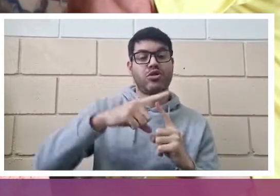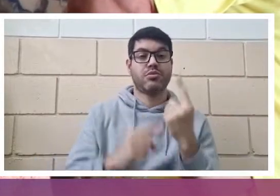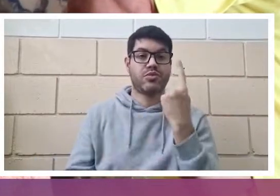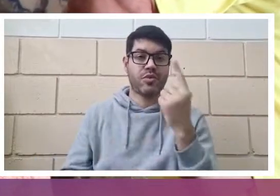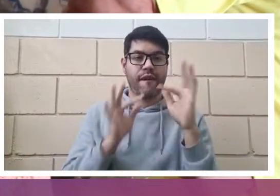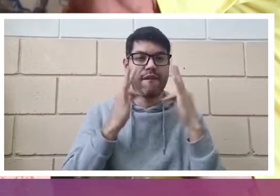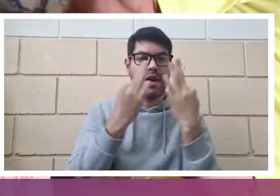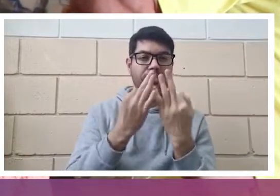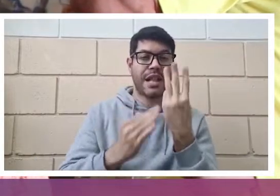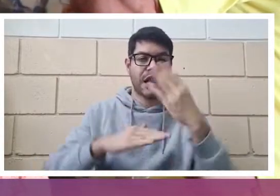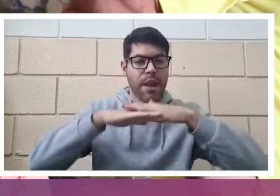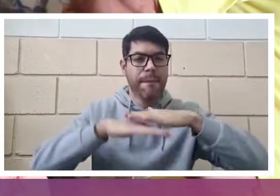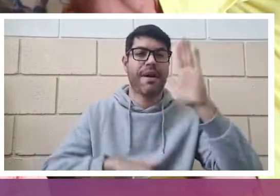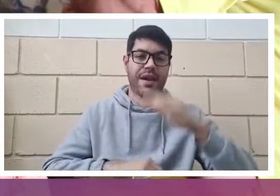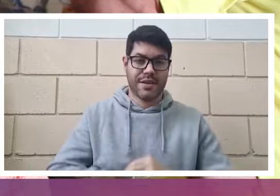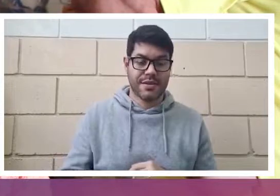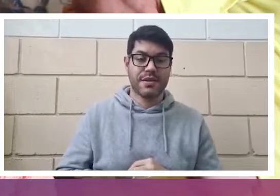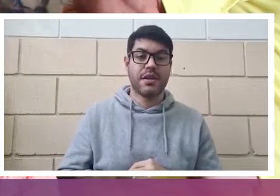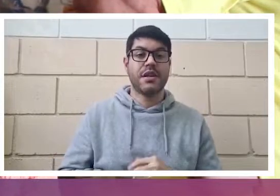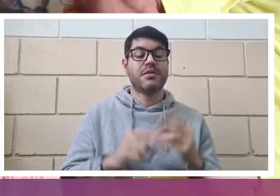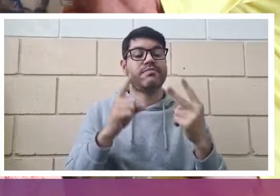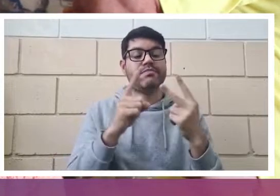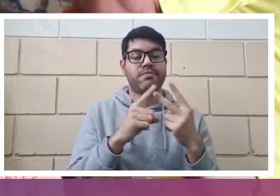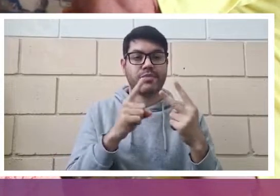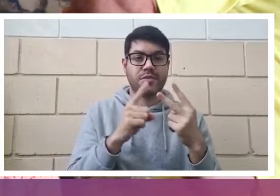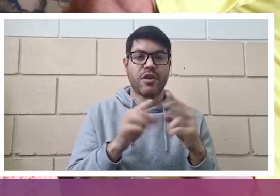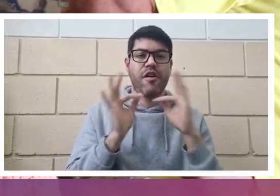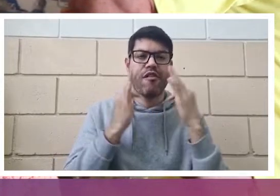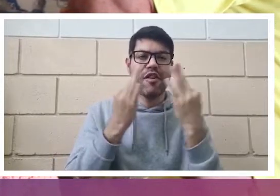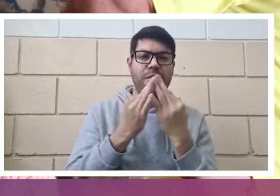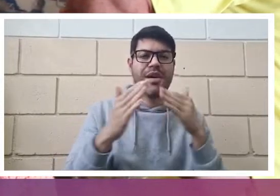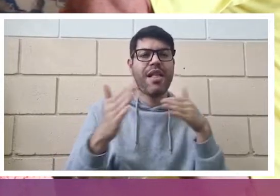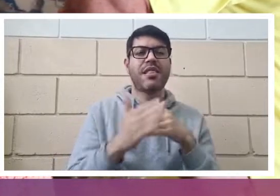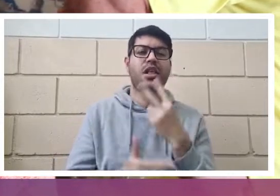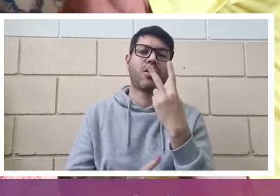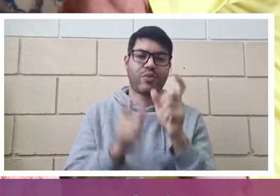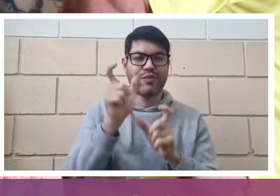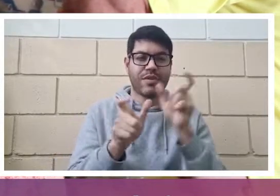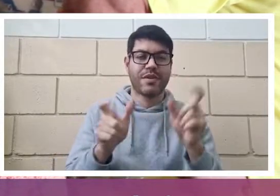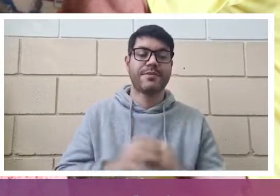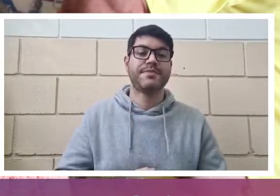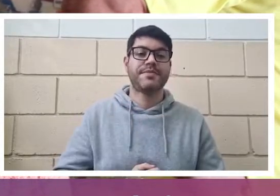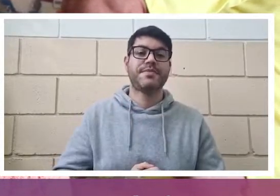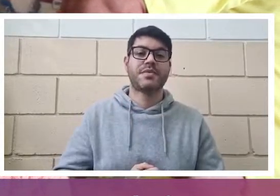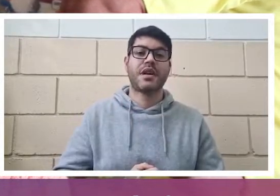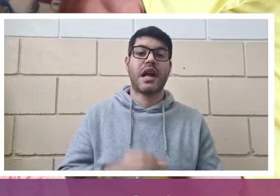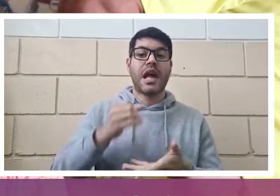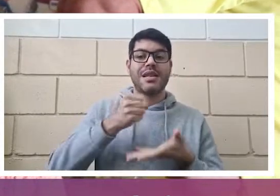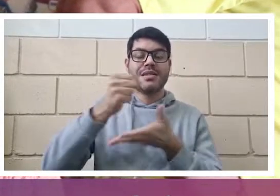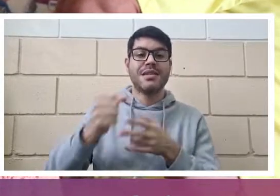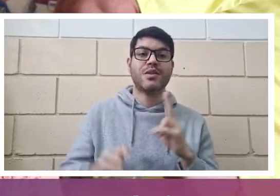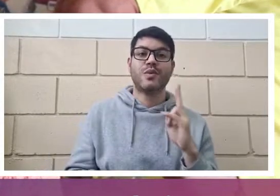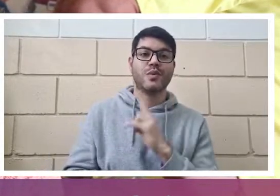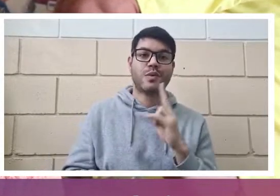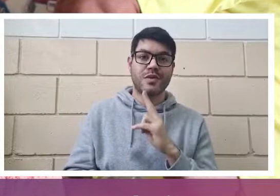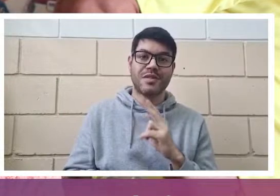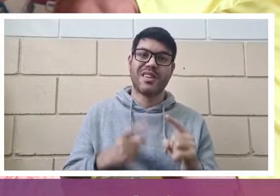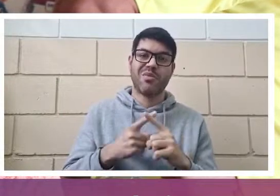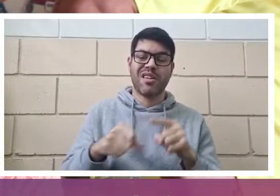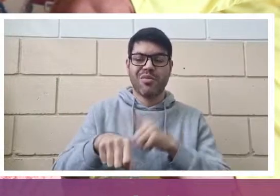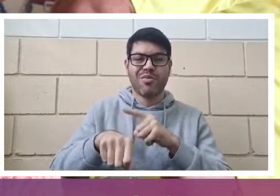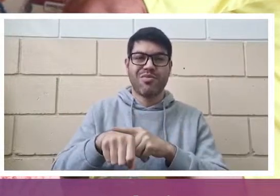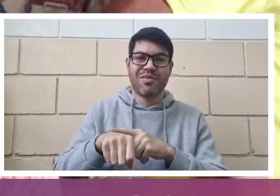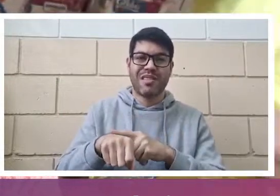são cestas maiores para famílias acima de 3 pessoas, e tipo 2 para famílias até 2 pessoas. Como essa é uma cesta emergencialmente para ninguém ficar sem